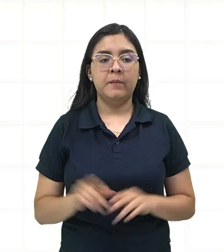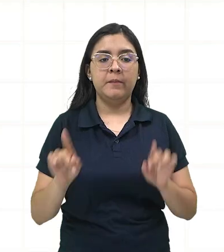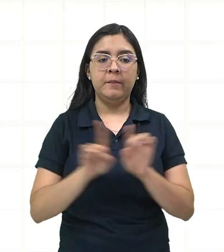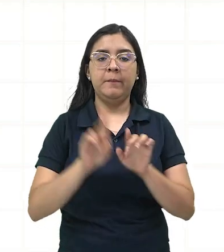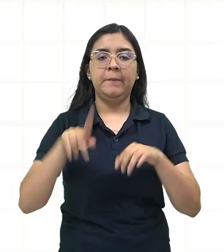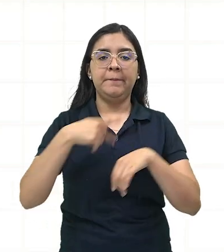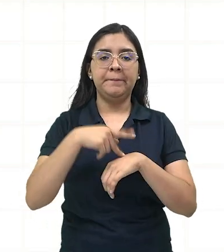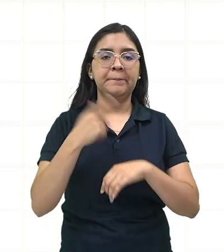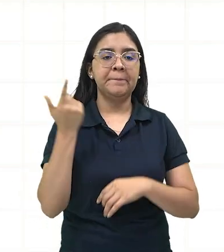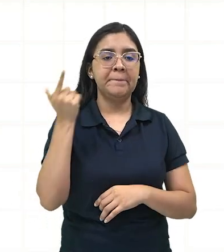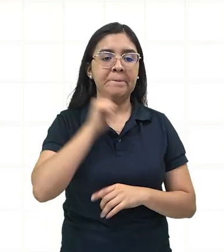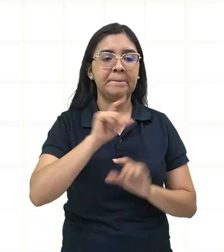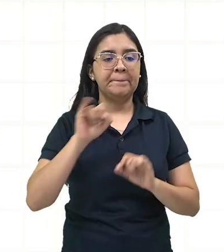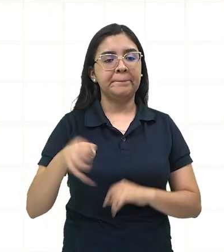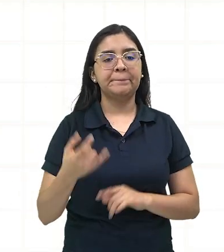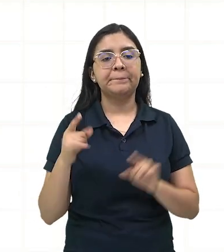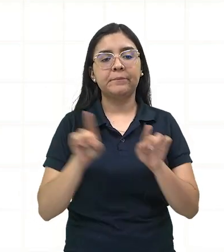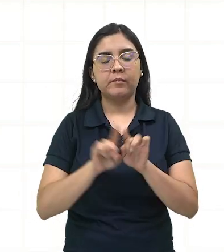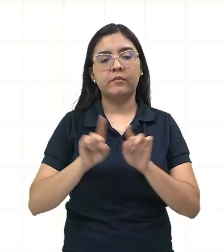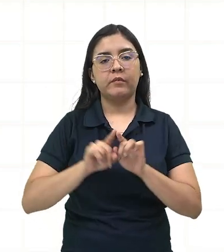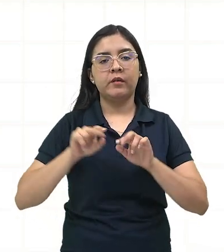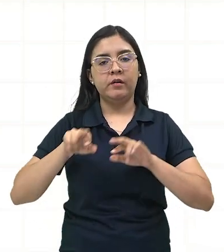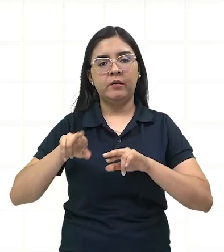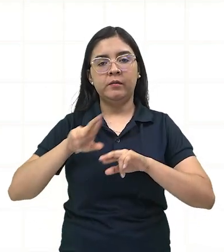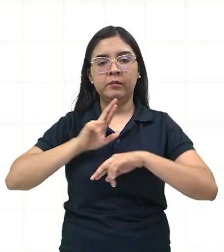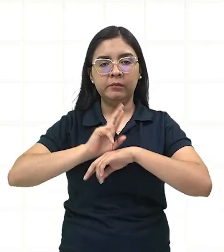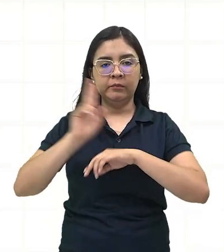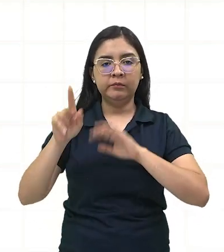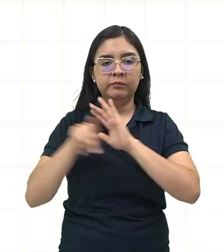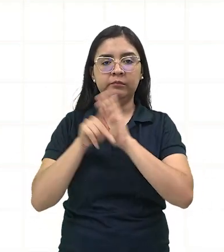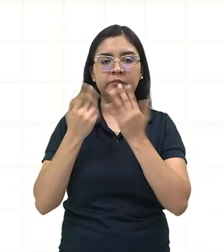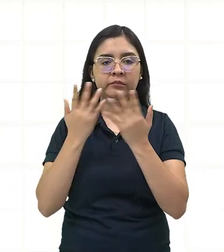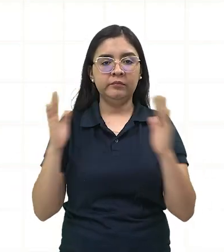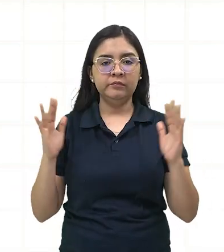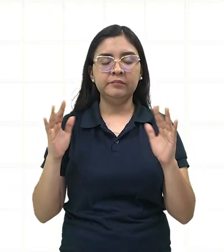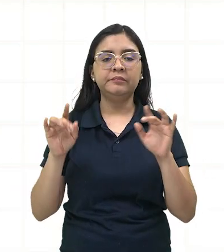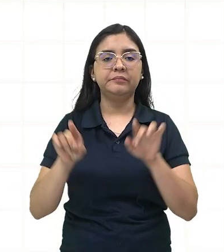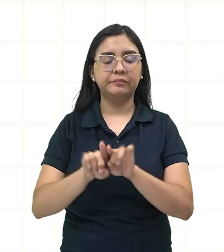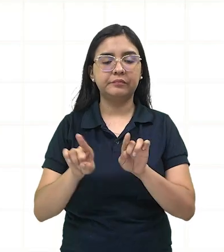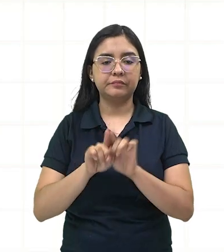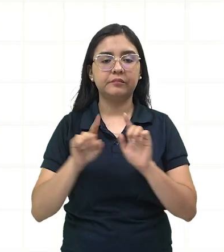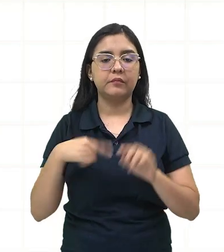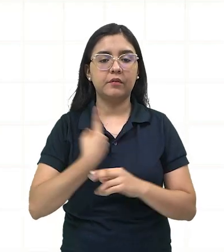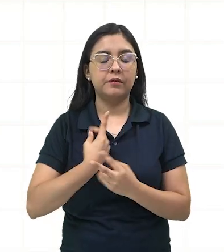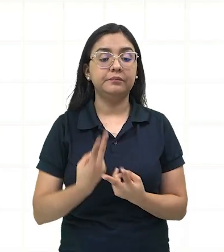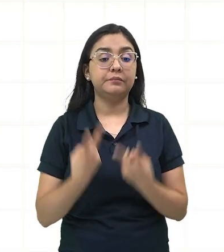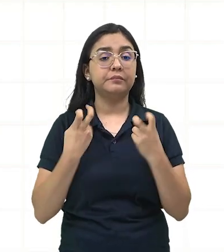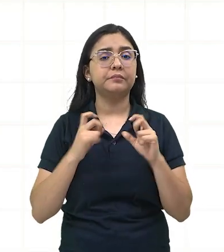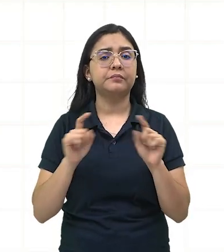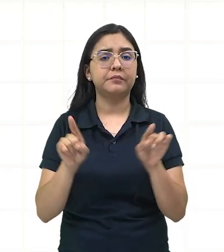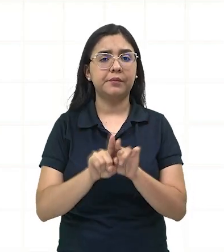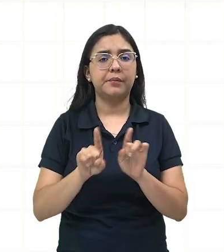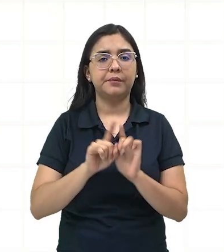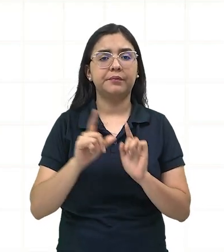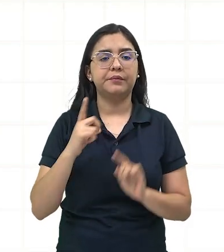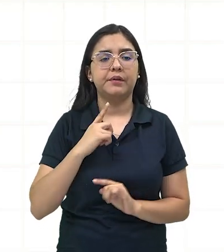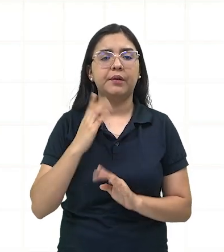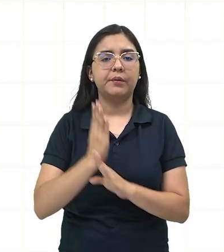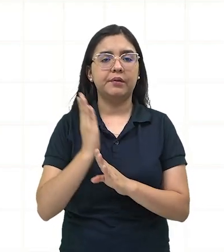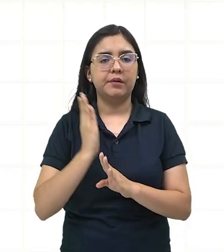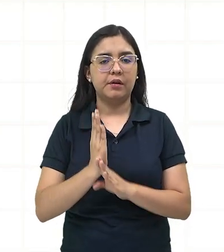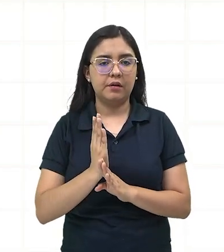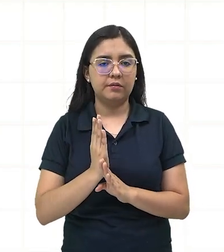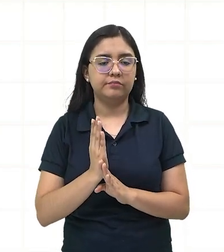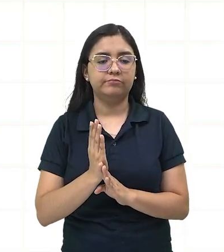ele consegue aproveitar muito bem seus recursos naturais, tá bom? E a gente verifica ainda que a gente vai encontrar,